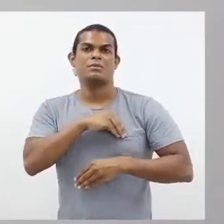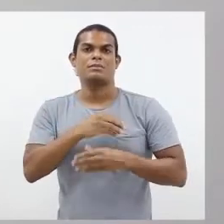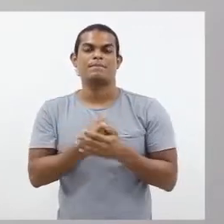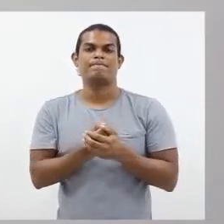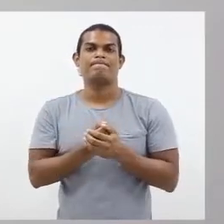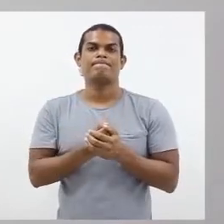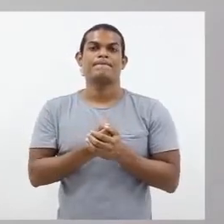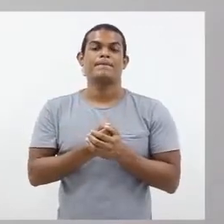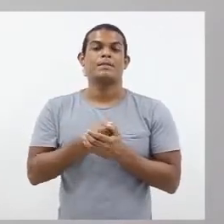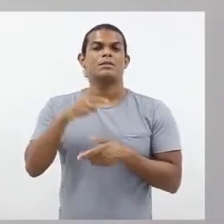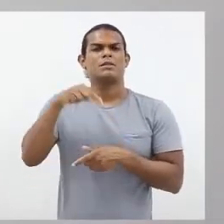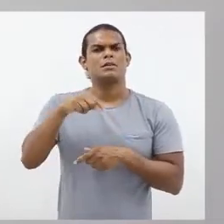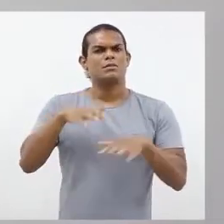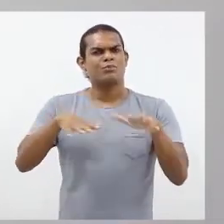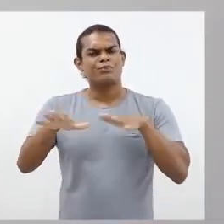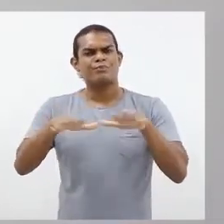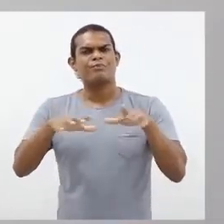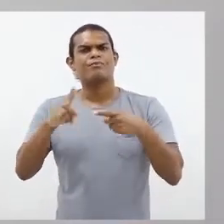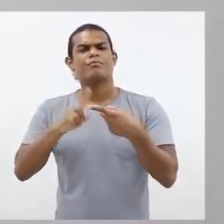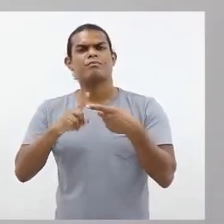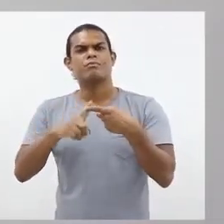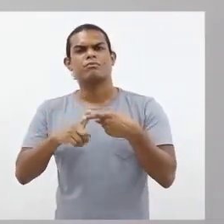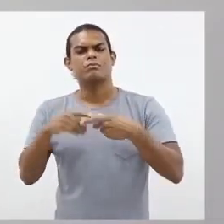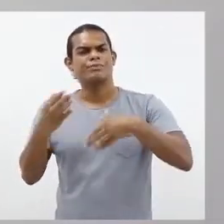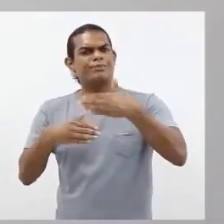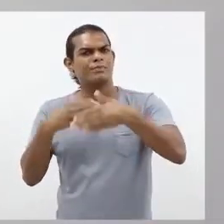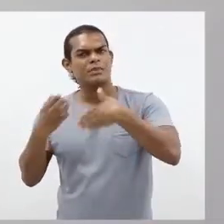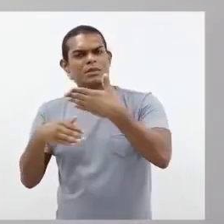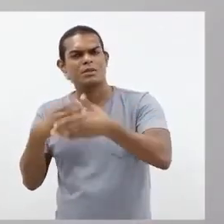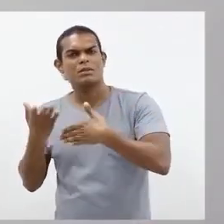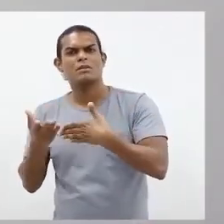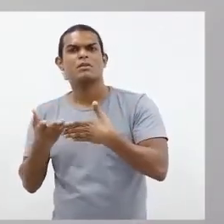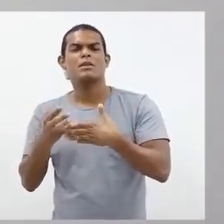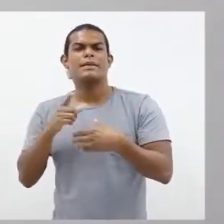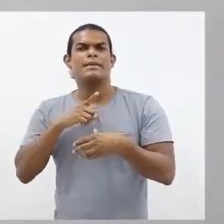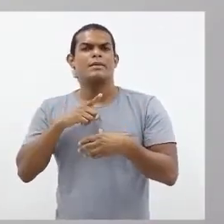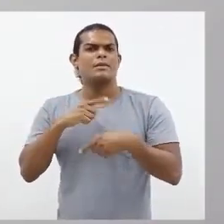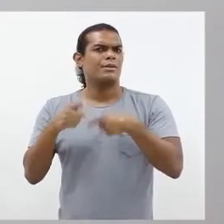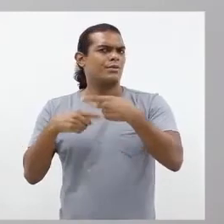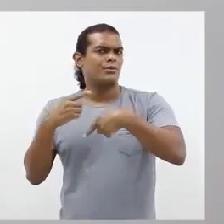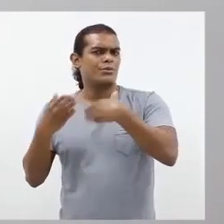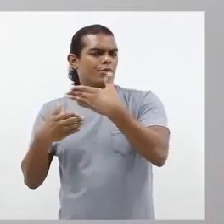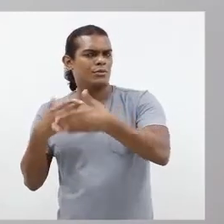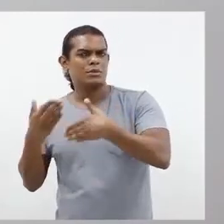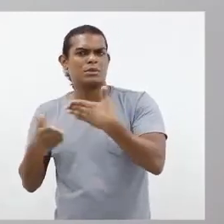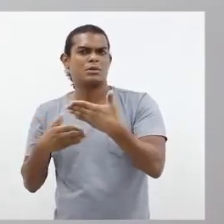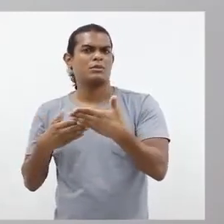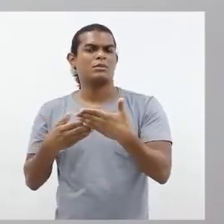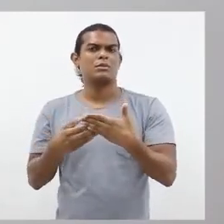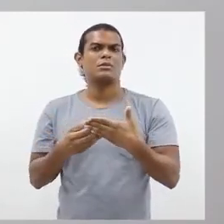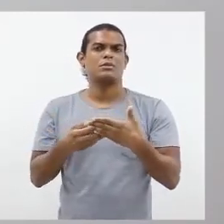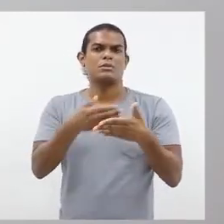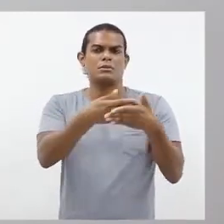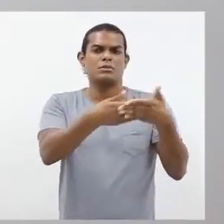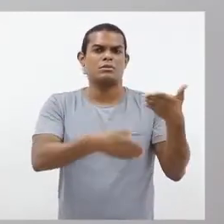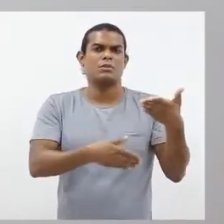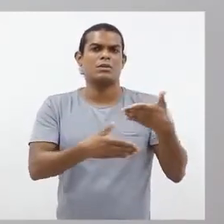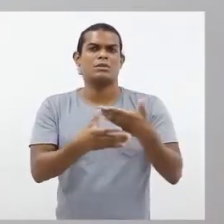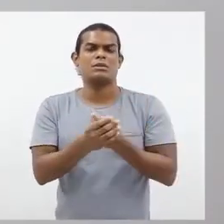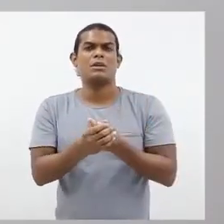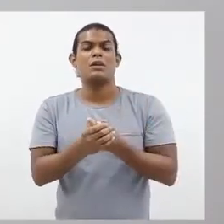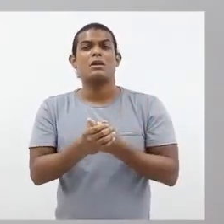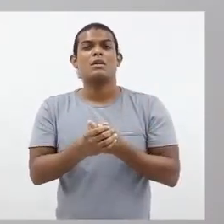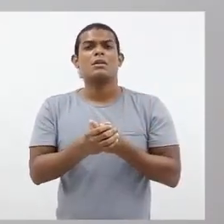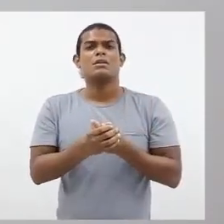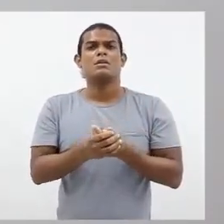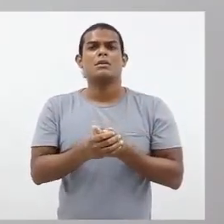dessa movimentação de salário, existem outras despesas e existe a remuneração do capital próprio,